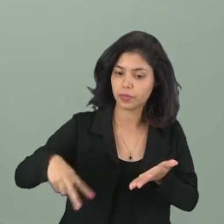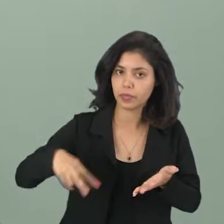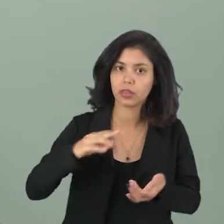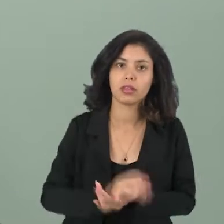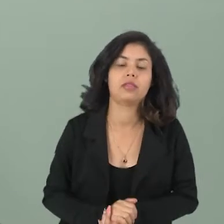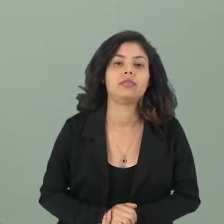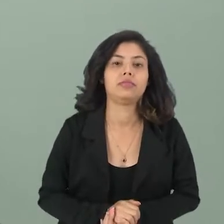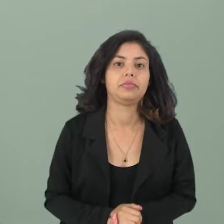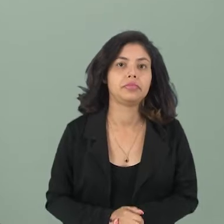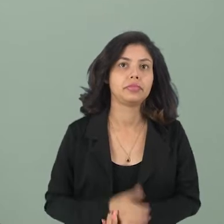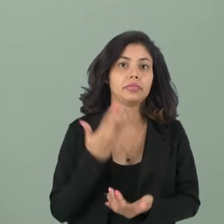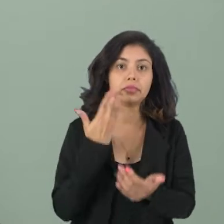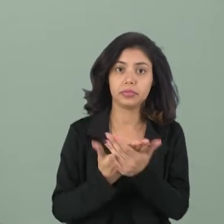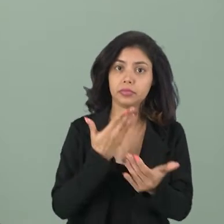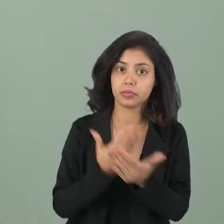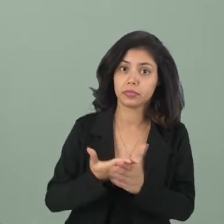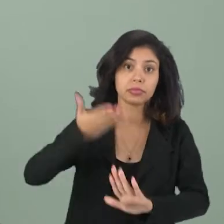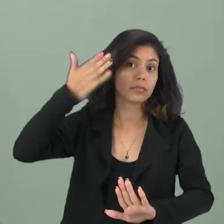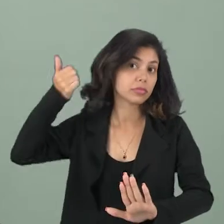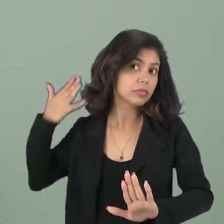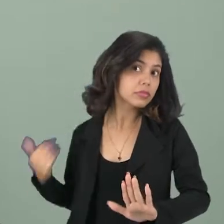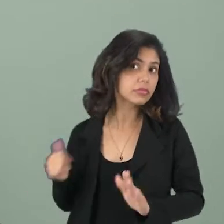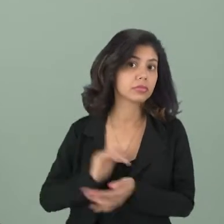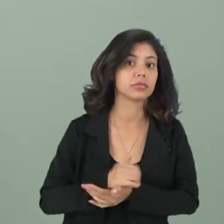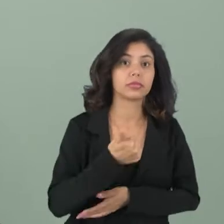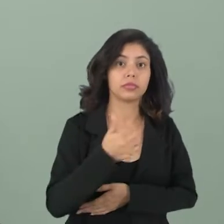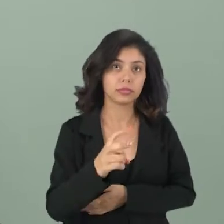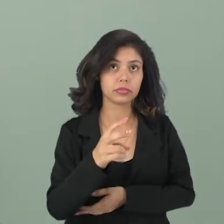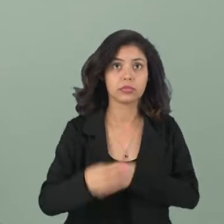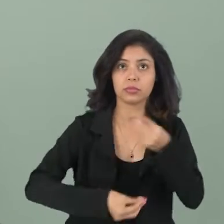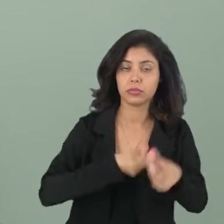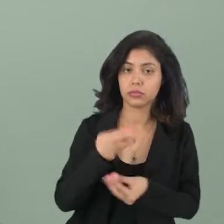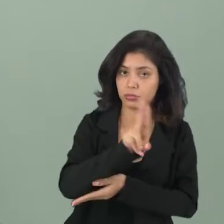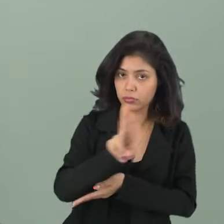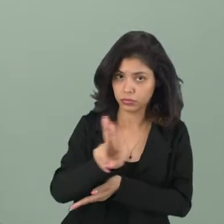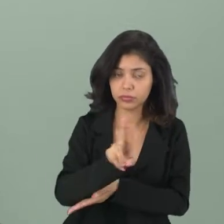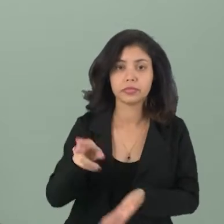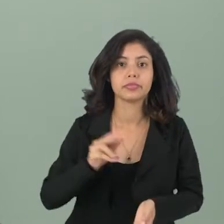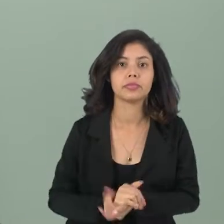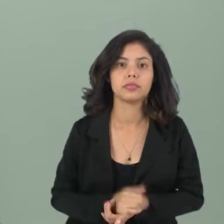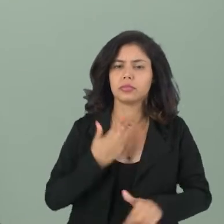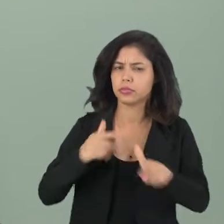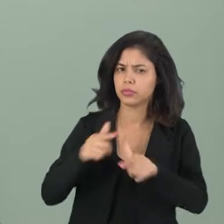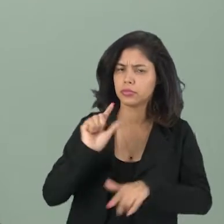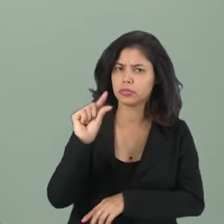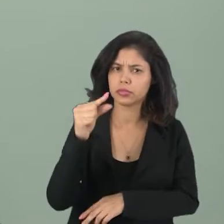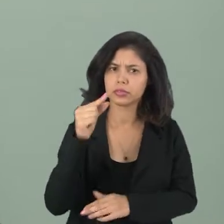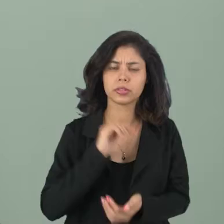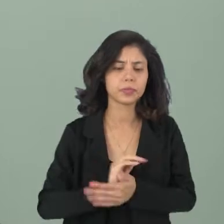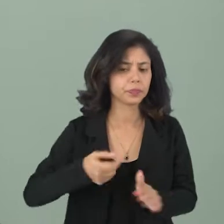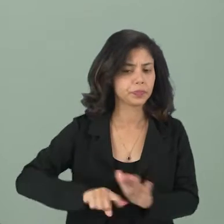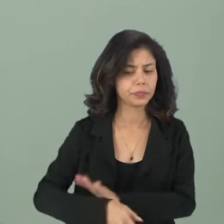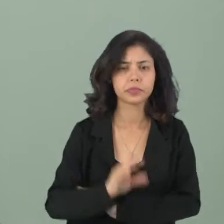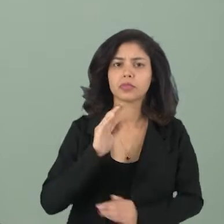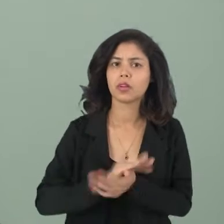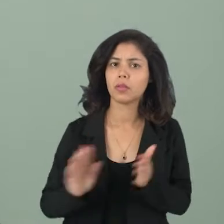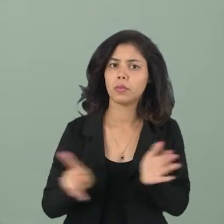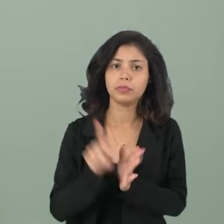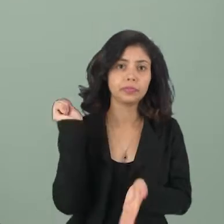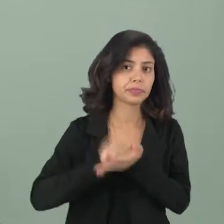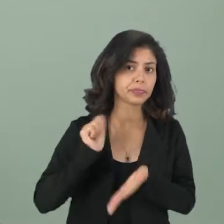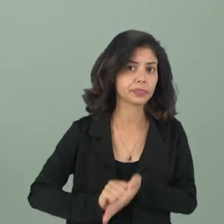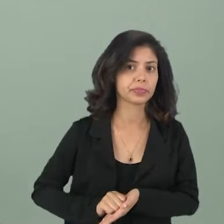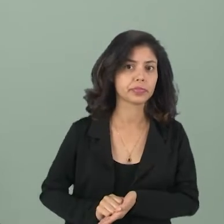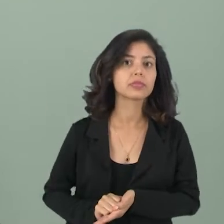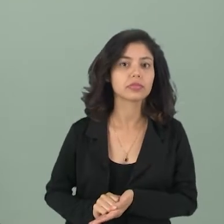né aula anterior né o aula 15 Como assim denominados trabalhamos um pouco dentro da competência da